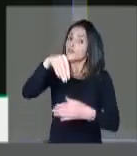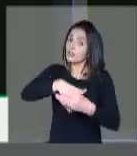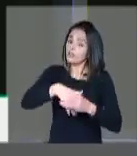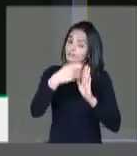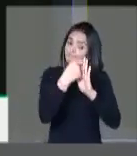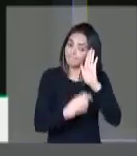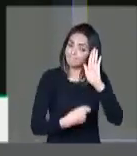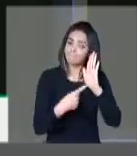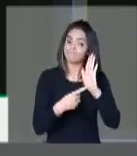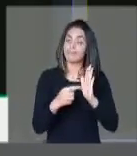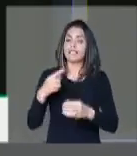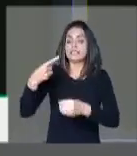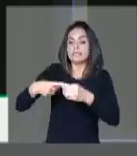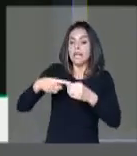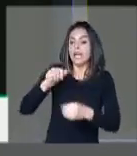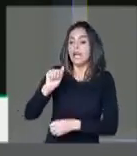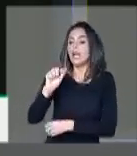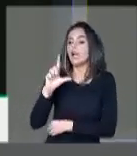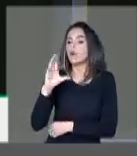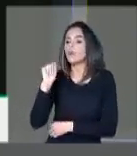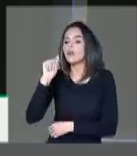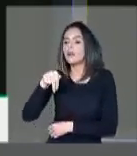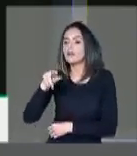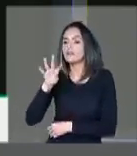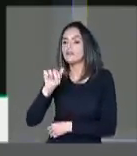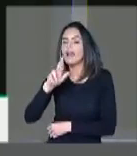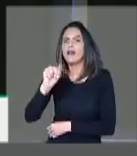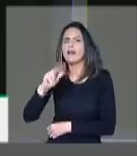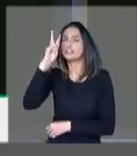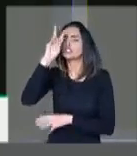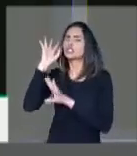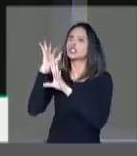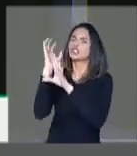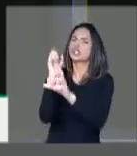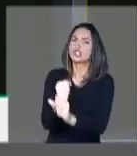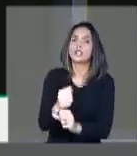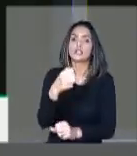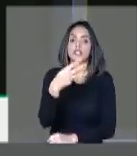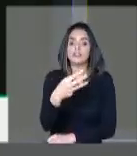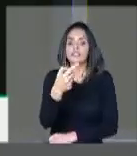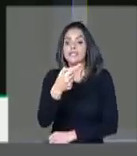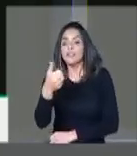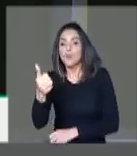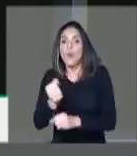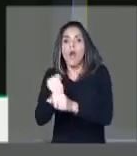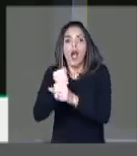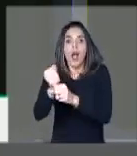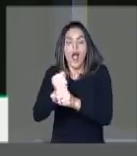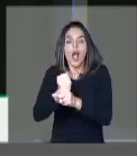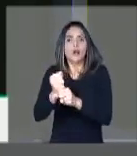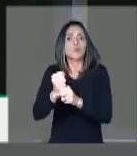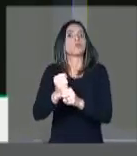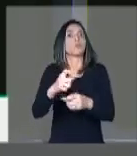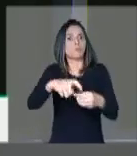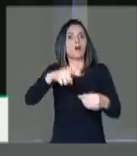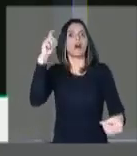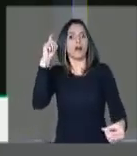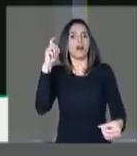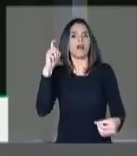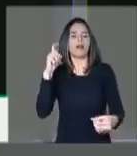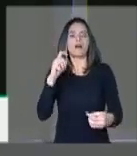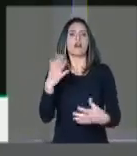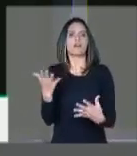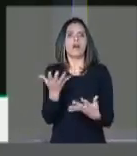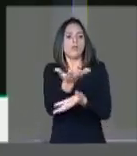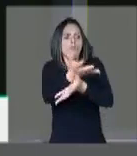ao cancro é uma cidade histórica 371 anos vai fazer aí desse ano não